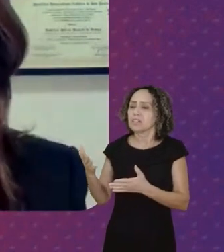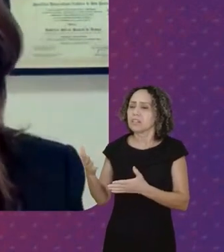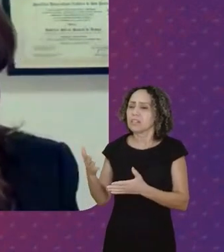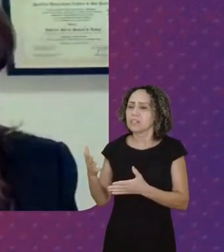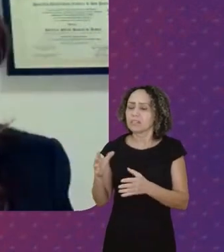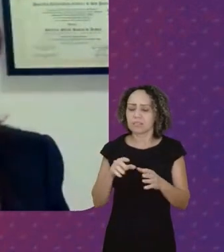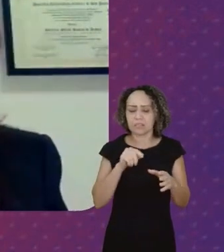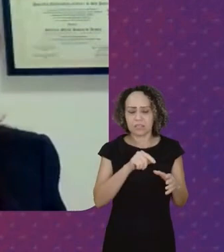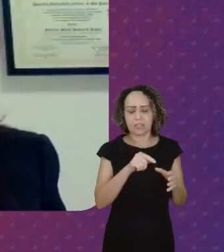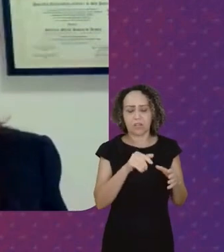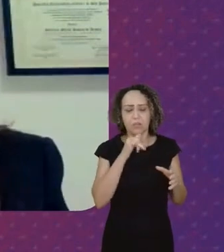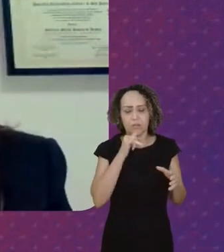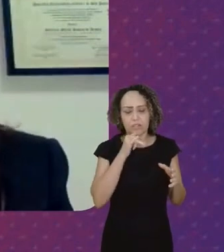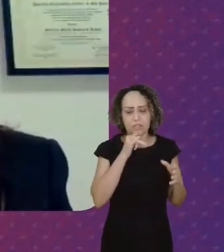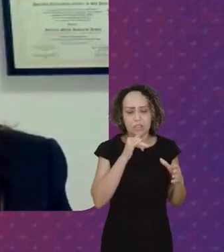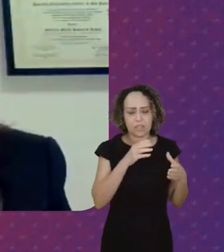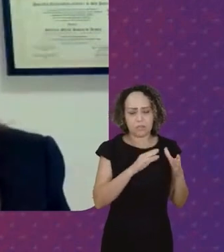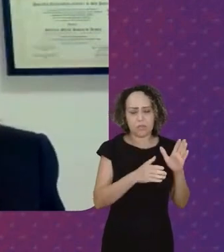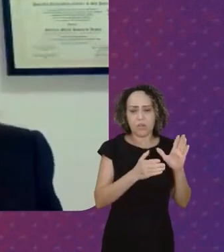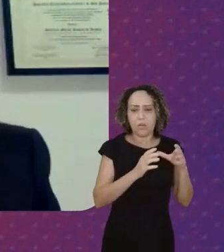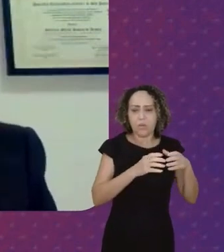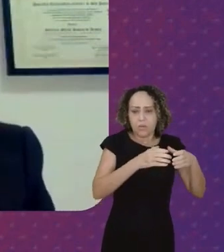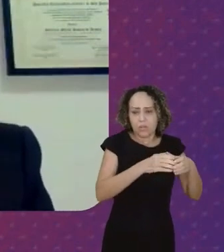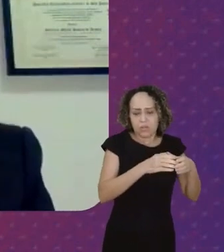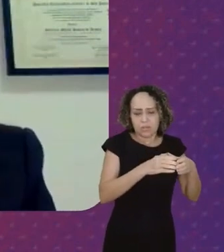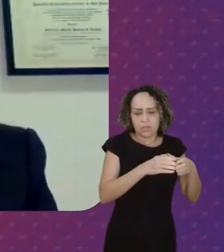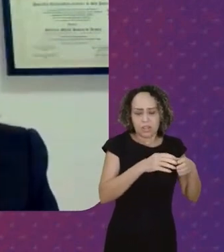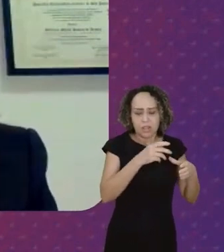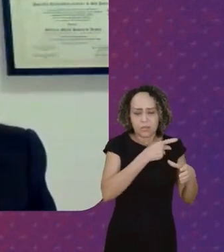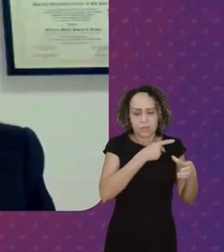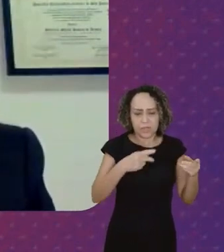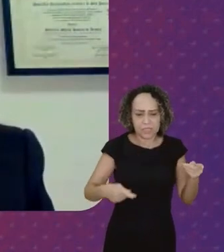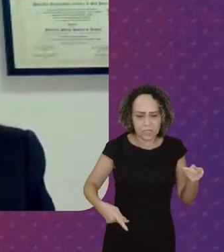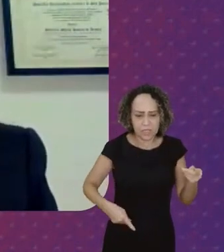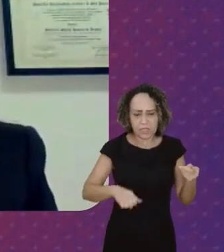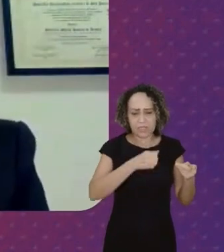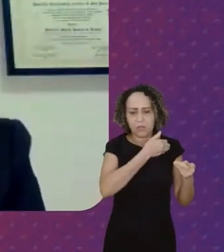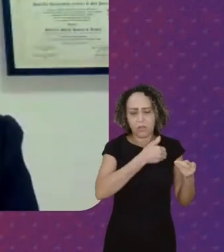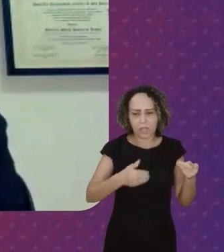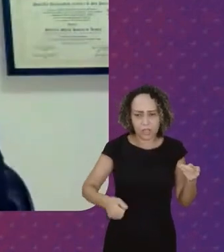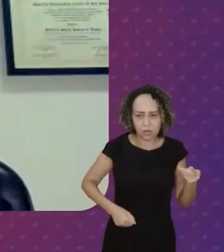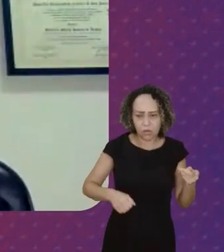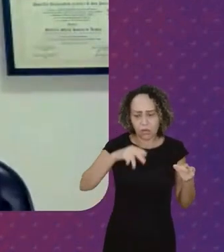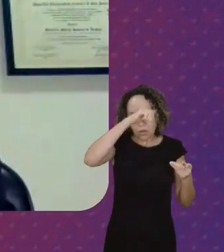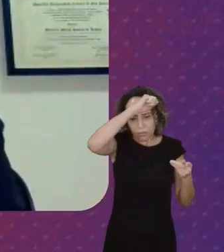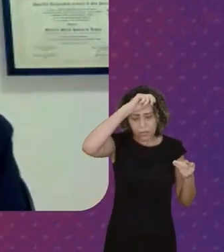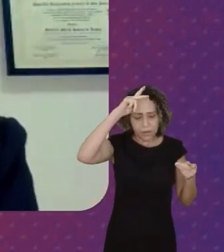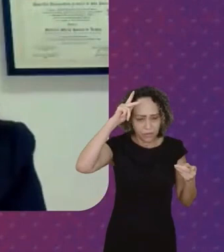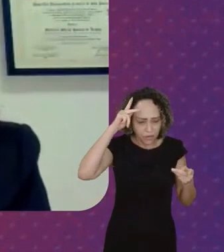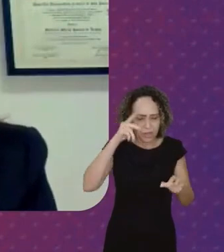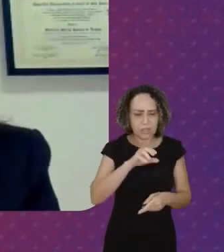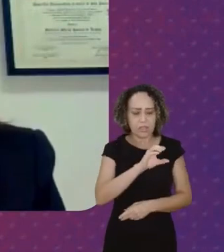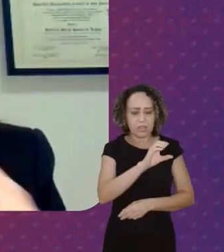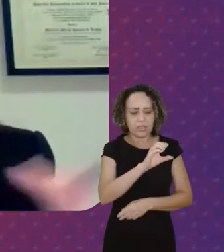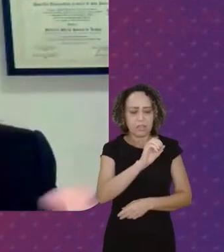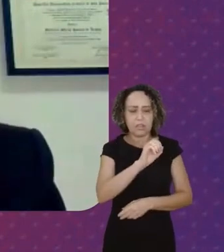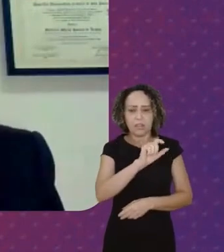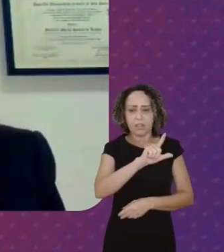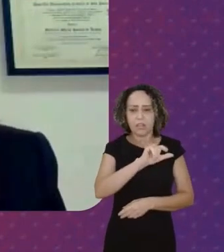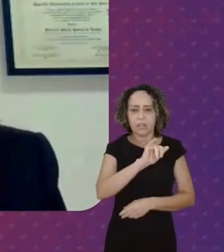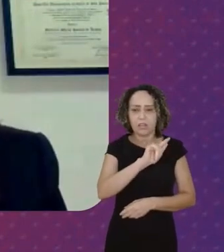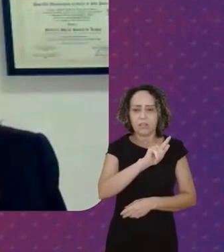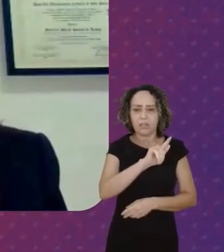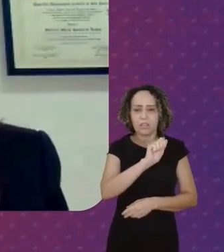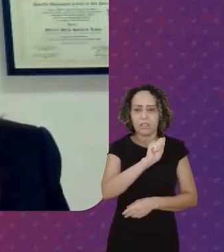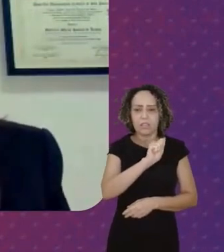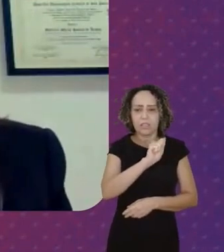a chapa de presidente, para a chapa de governadora, para a chapa de prefeita. Essas coligações continuam permitidas. Então, vários